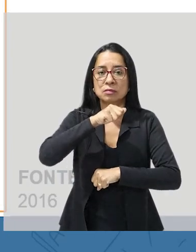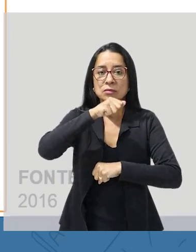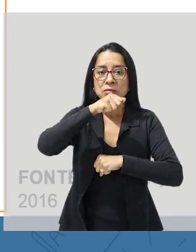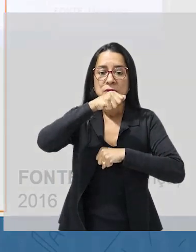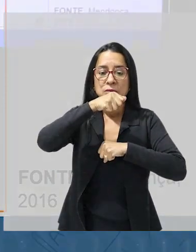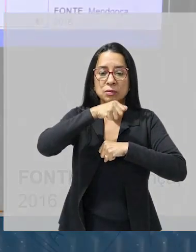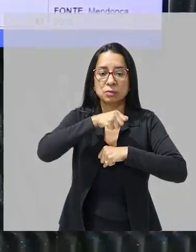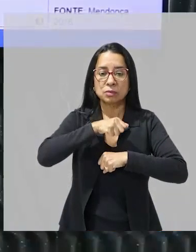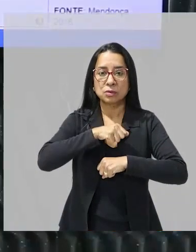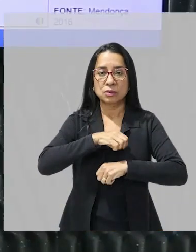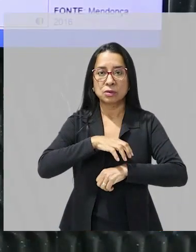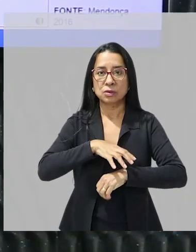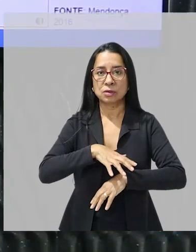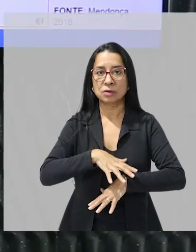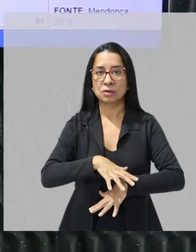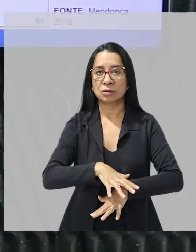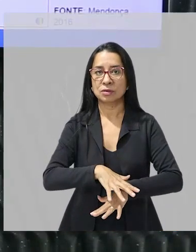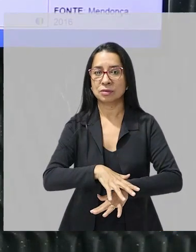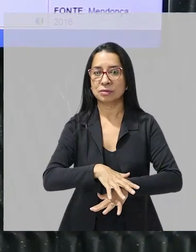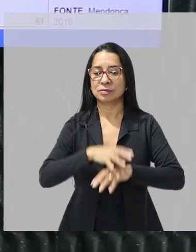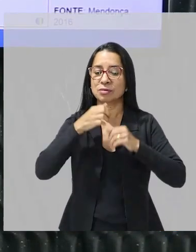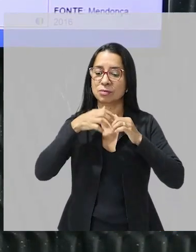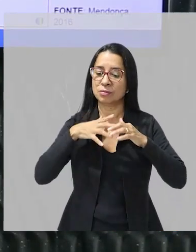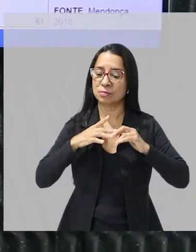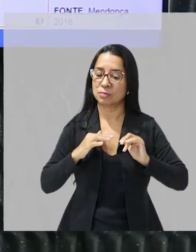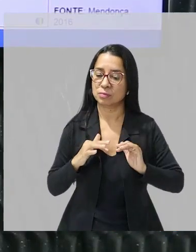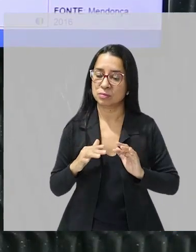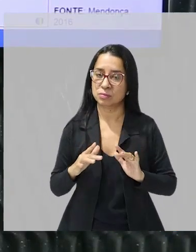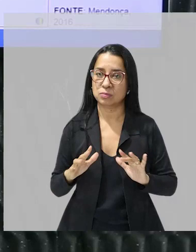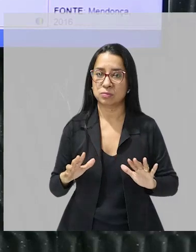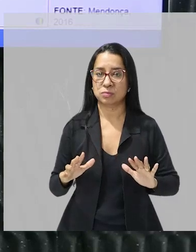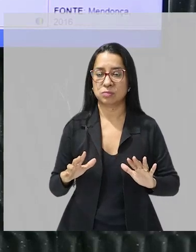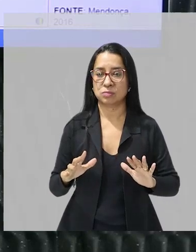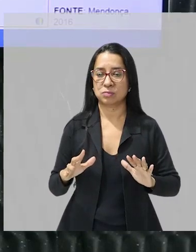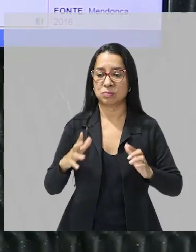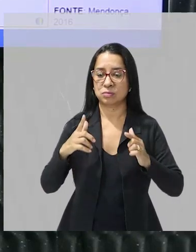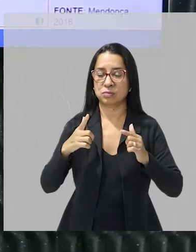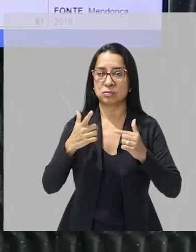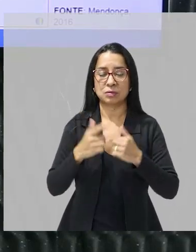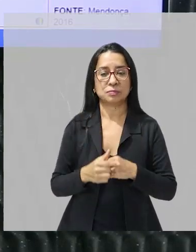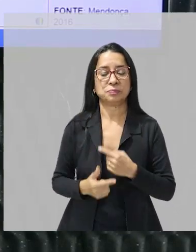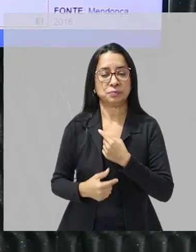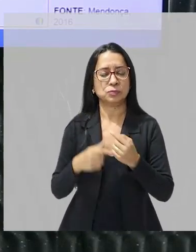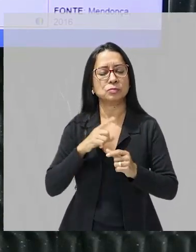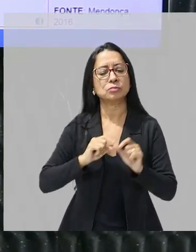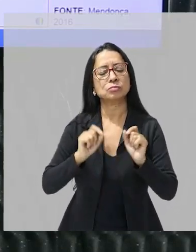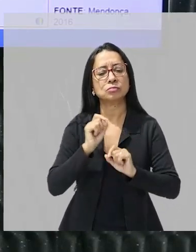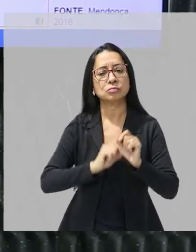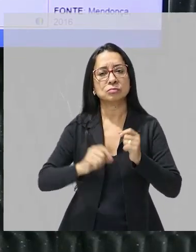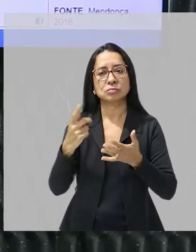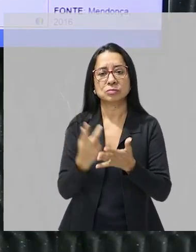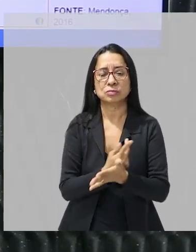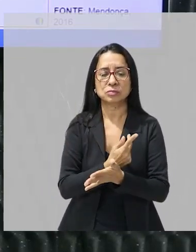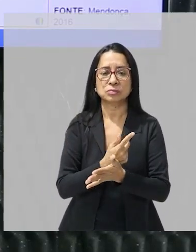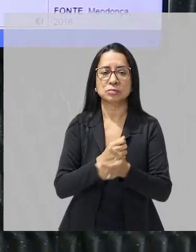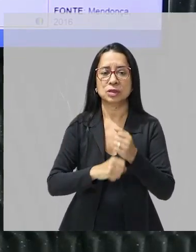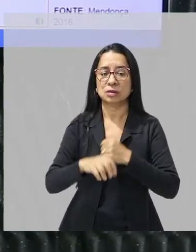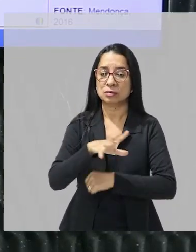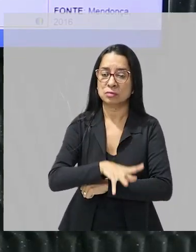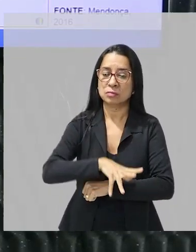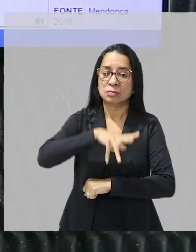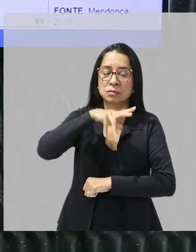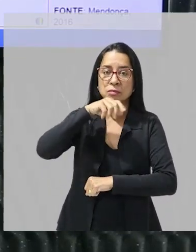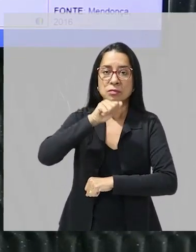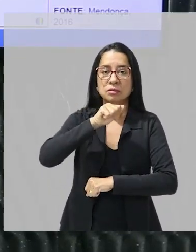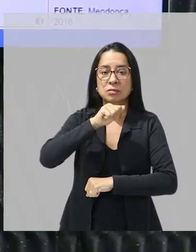e a expiração, que é quando você esvazia os pulmões. Então, o que acontece quando ocorre a